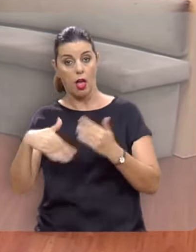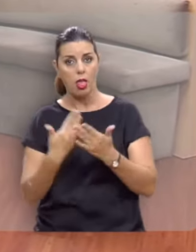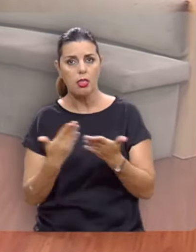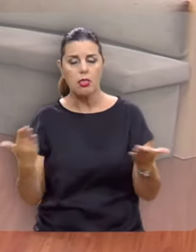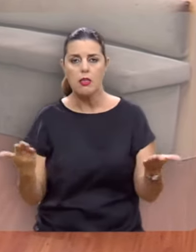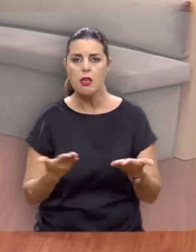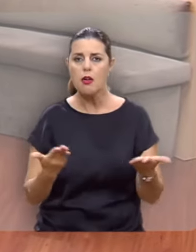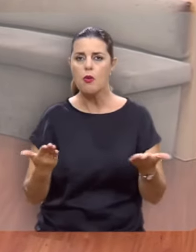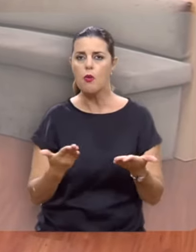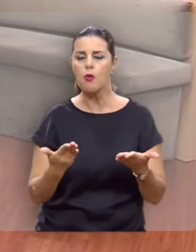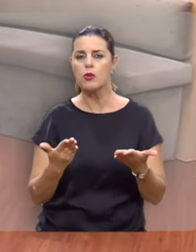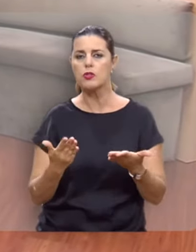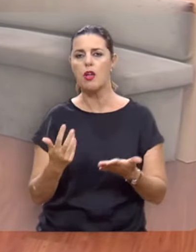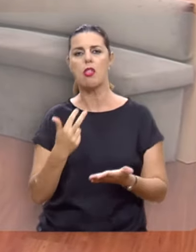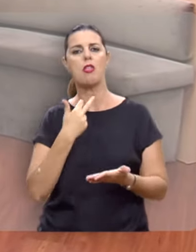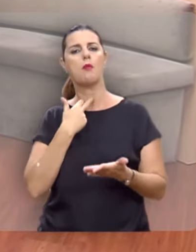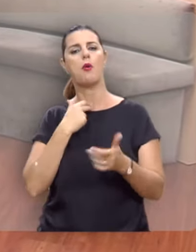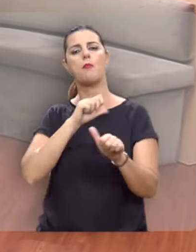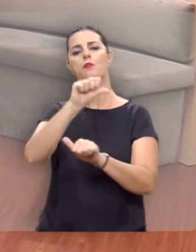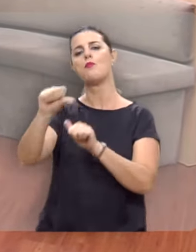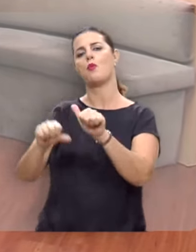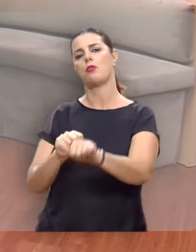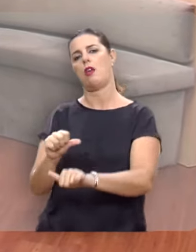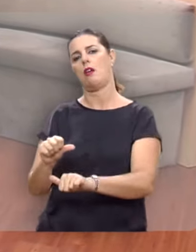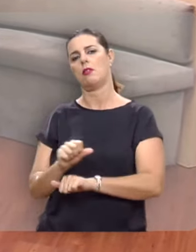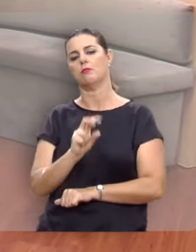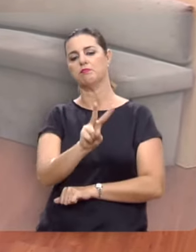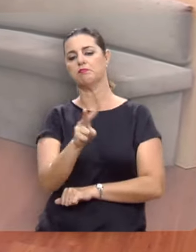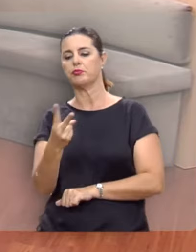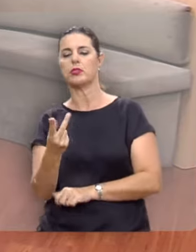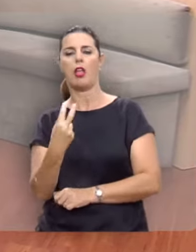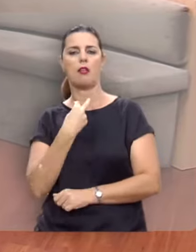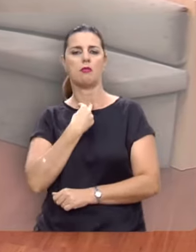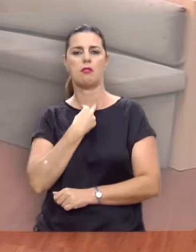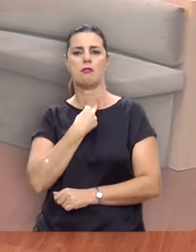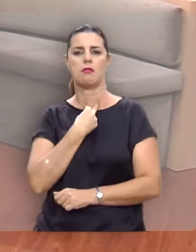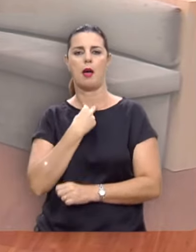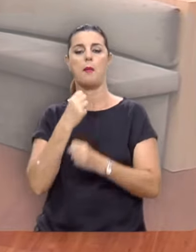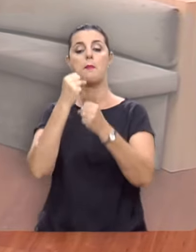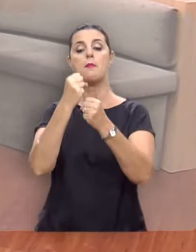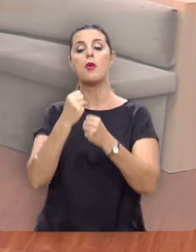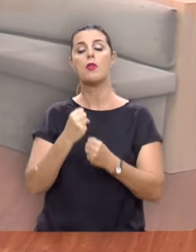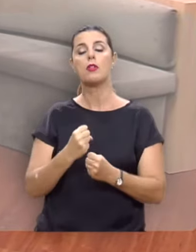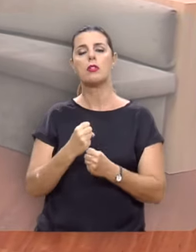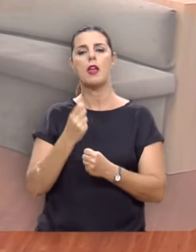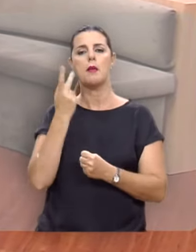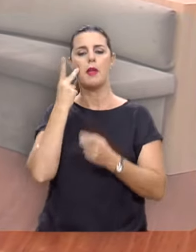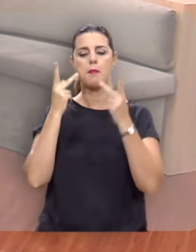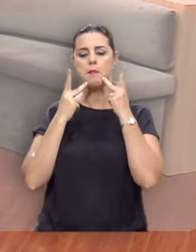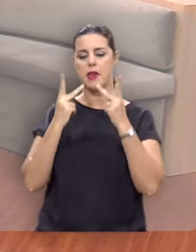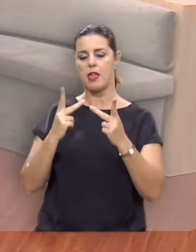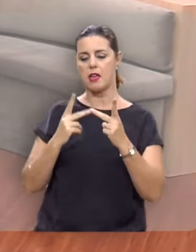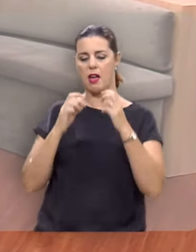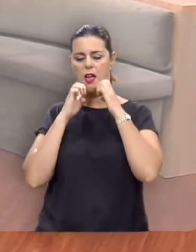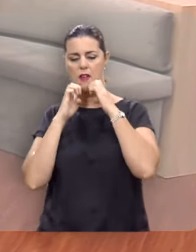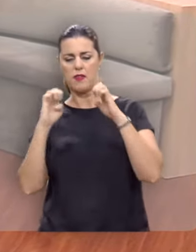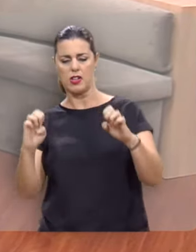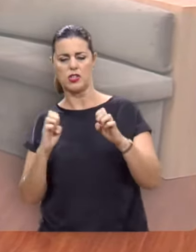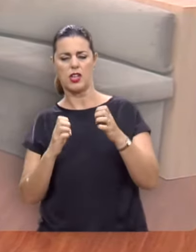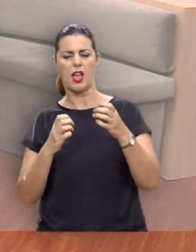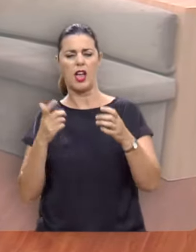hoje, não pode ser invertida. Não há poder para a igreja pregar o evangelho com